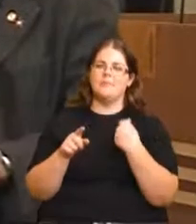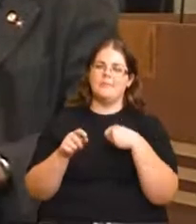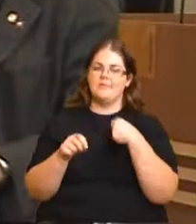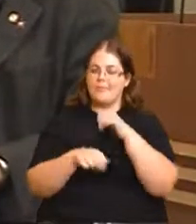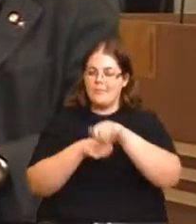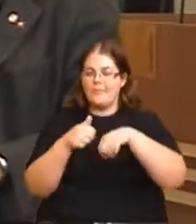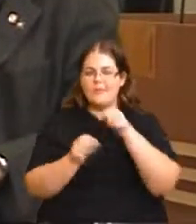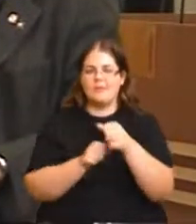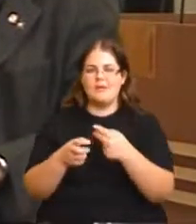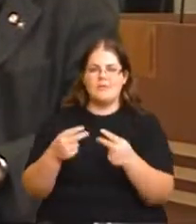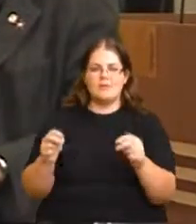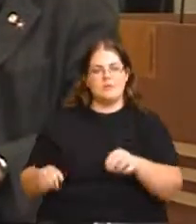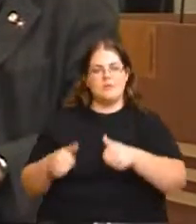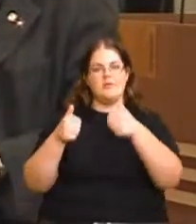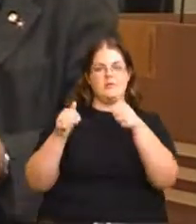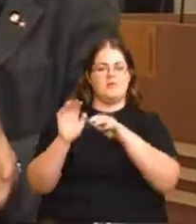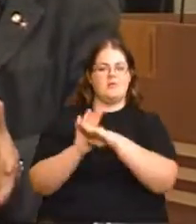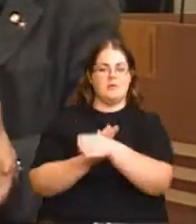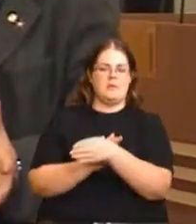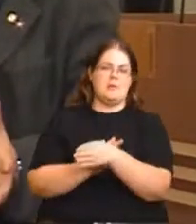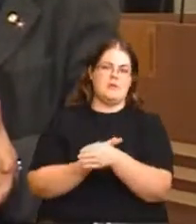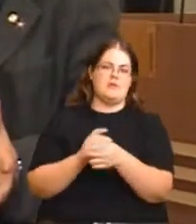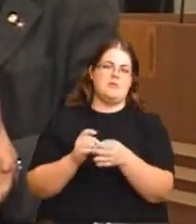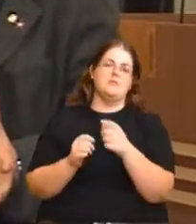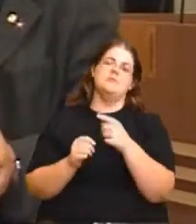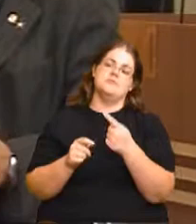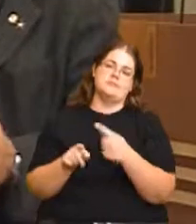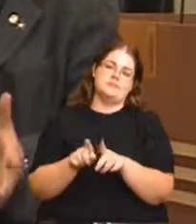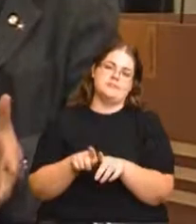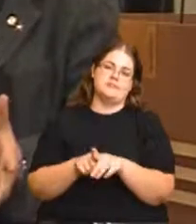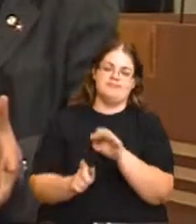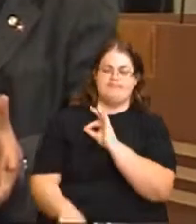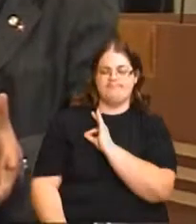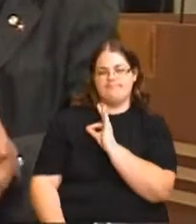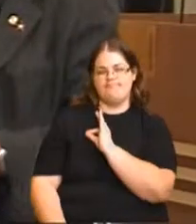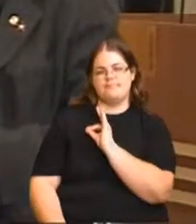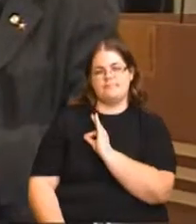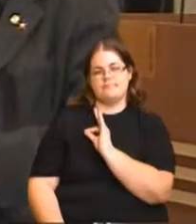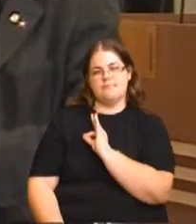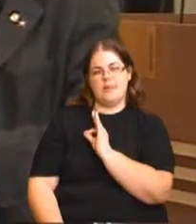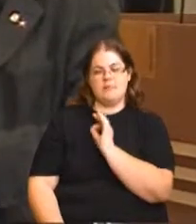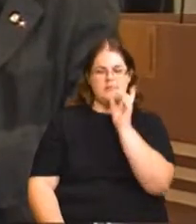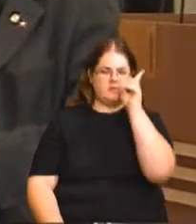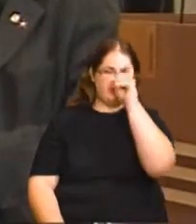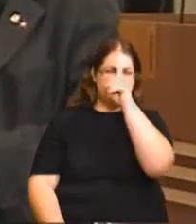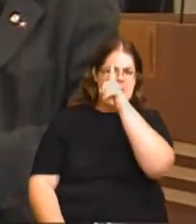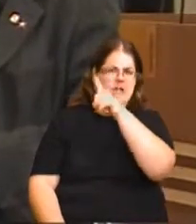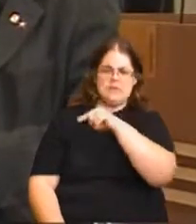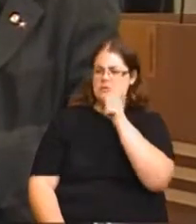são as mesmas, então essa é a preocupação. E a Brigada Militar enfrenta dificuldade também para conseguir